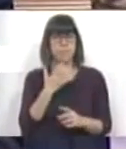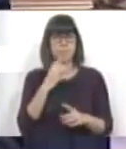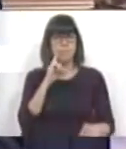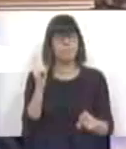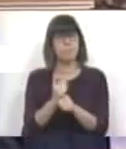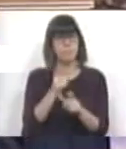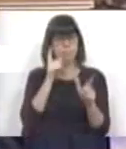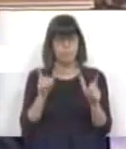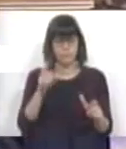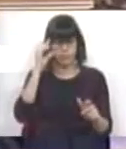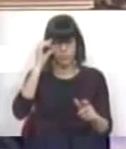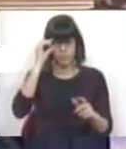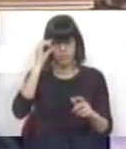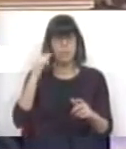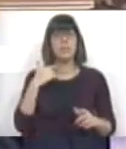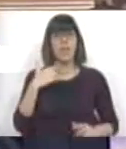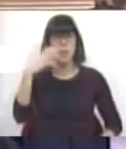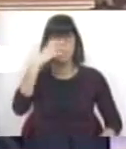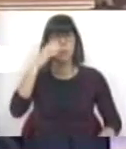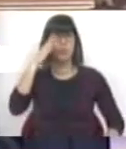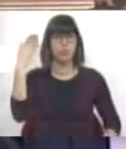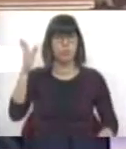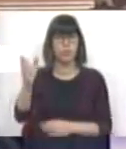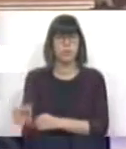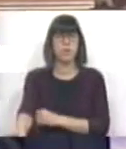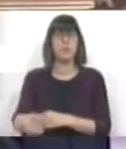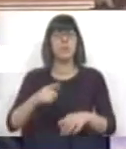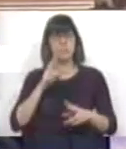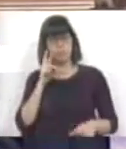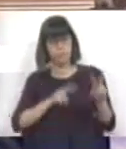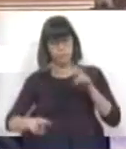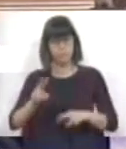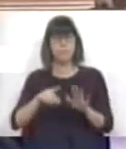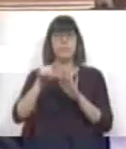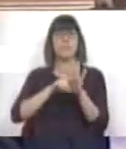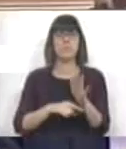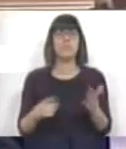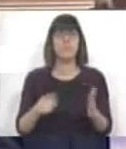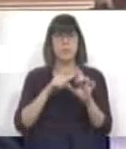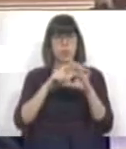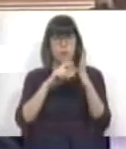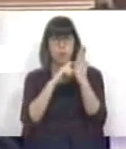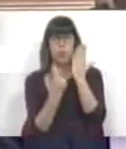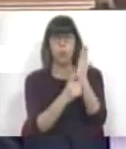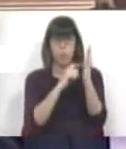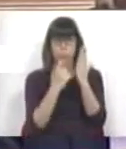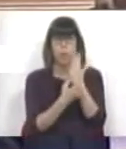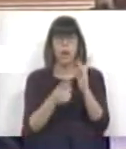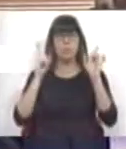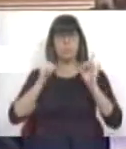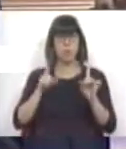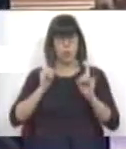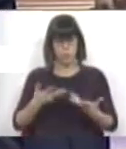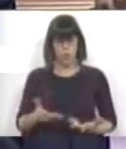mais rigorosa fiscalização da entrada de carne de porco estrangeira e da observância dos requisitos de rotulagem em vigor desde